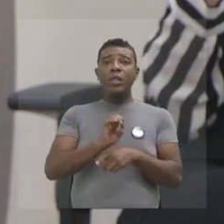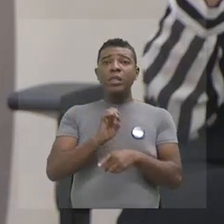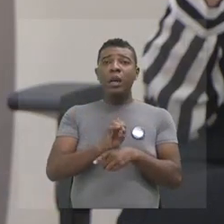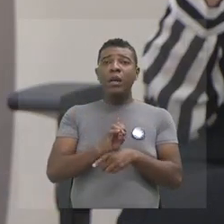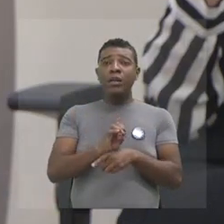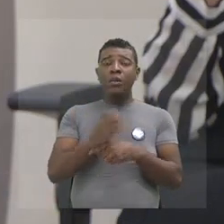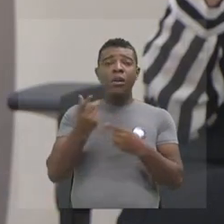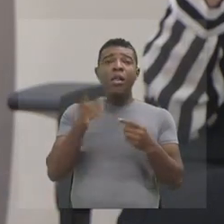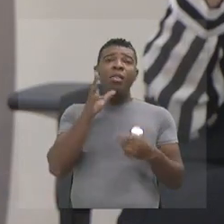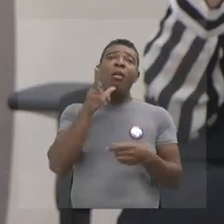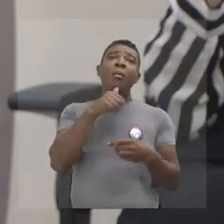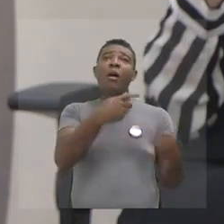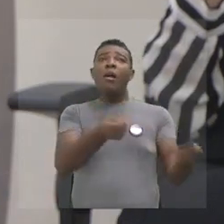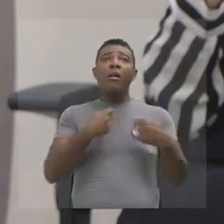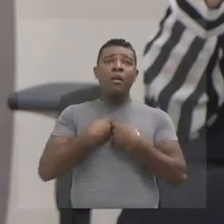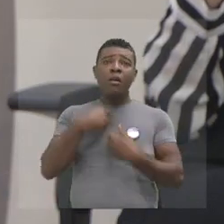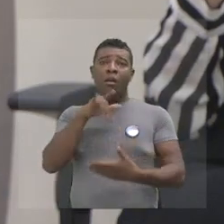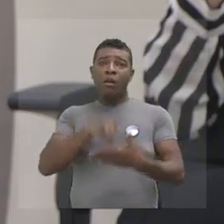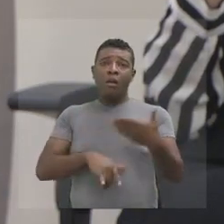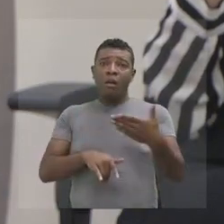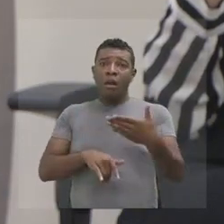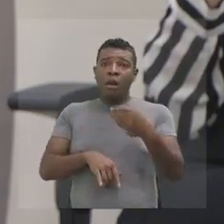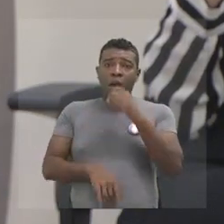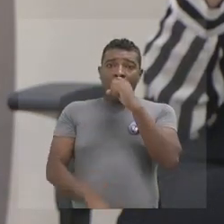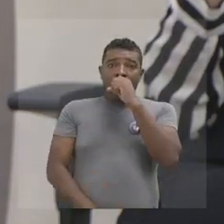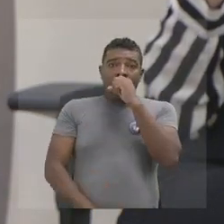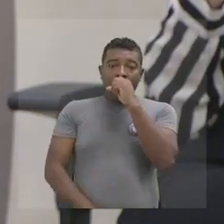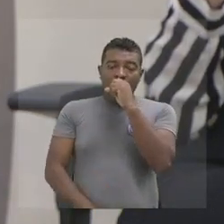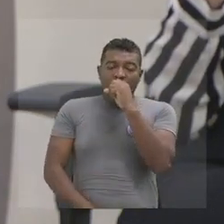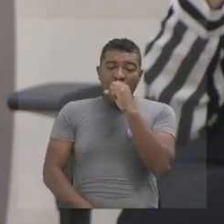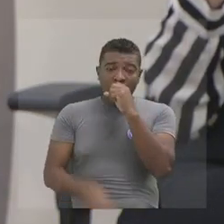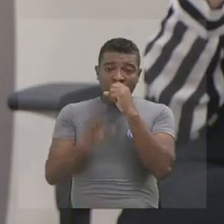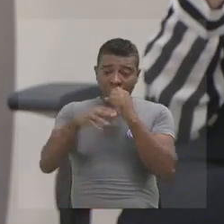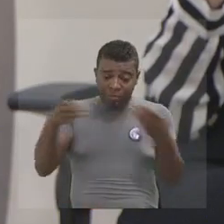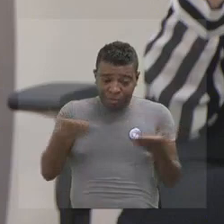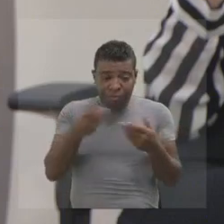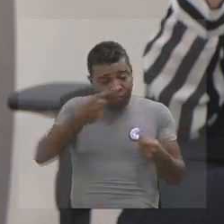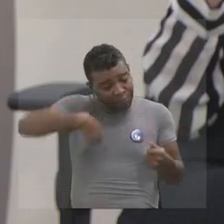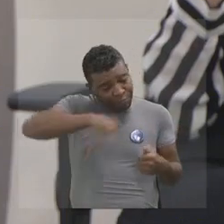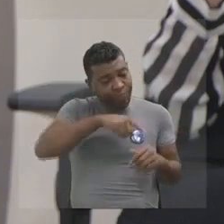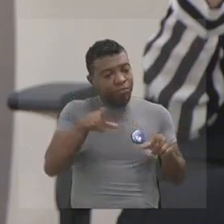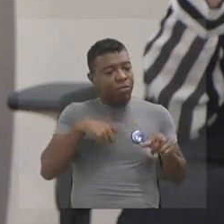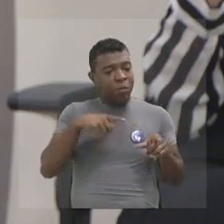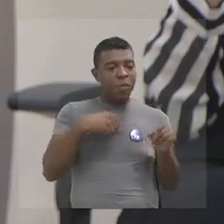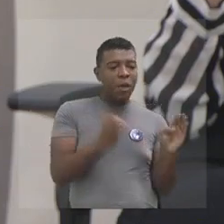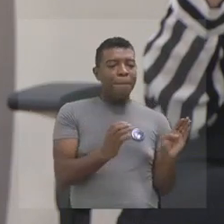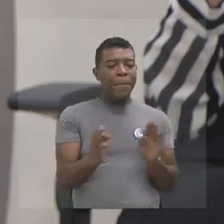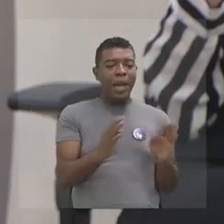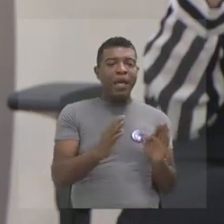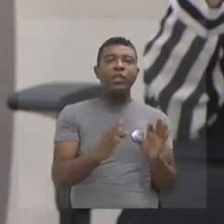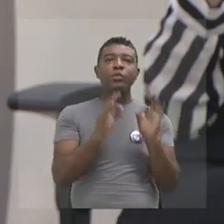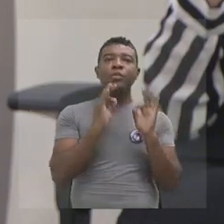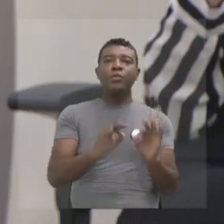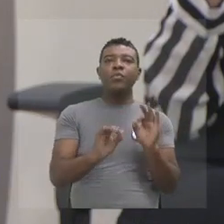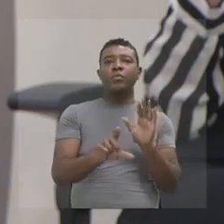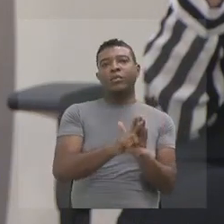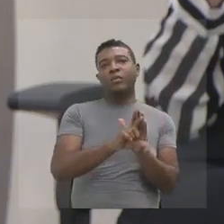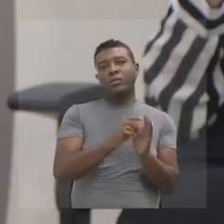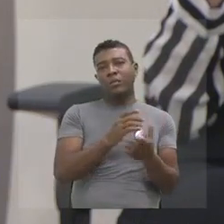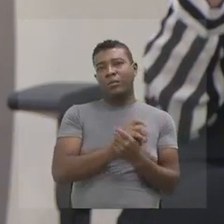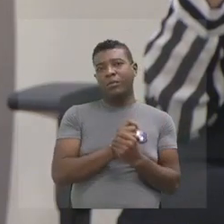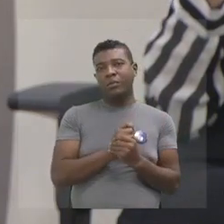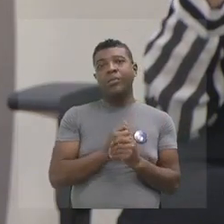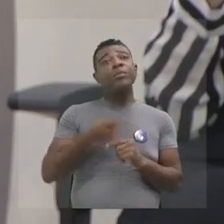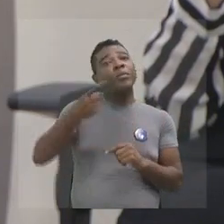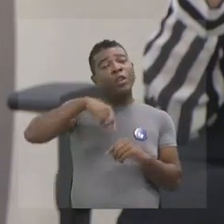essa desculpa não existe porque nós estamos dentro do prazo legal para as intervenções florestais também no nosso estado estamos sim deputada reforçando muito